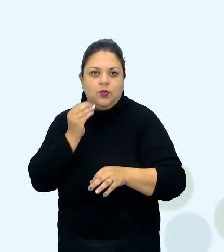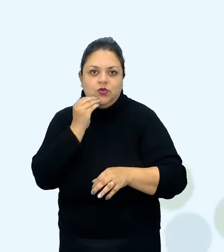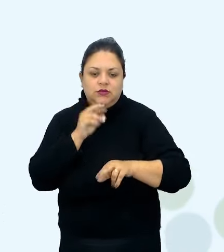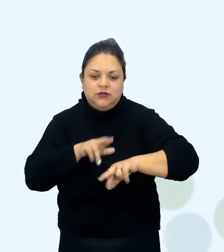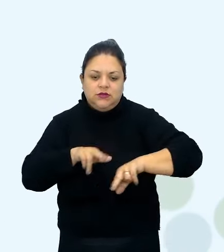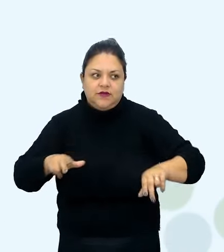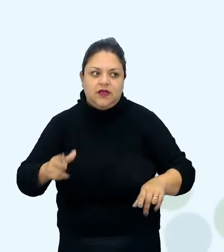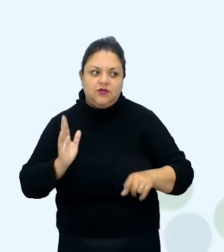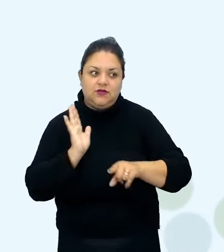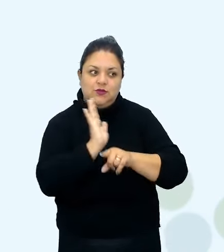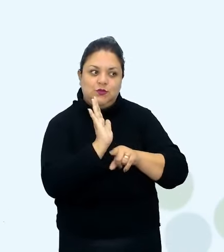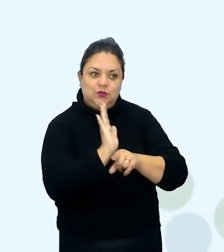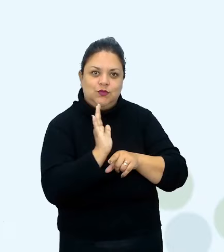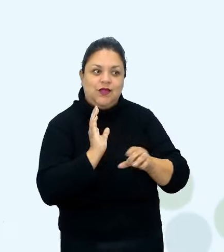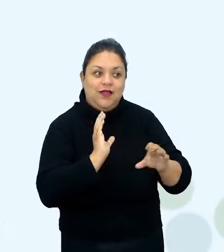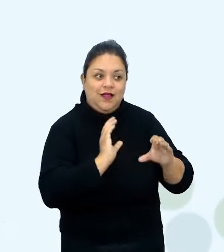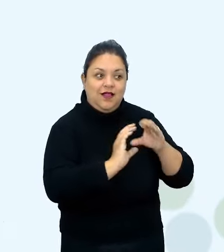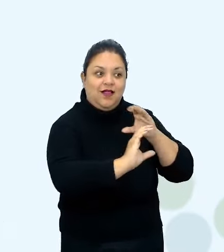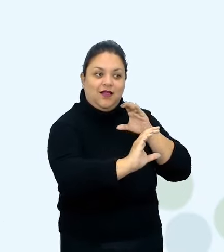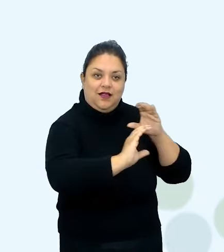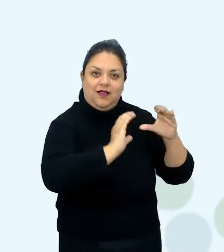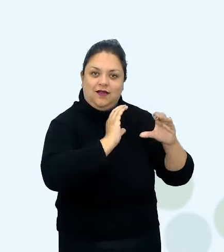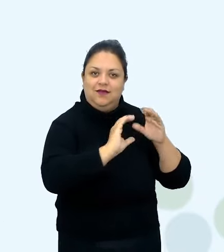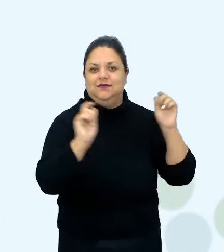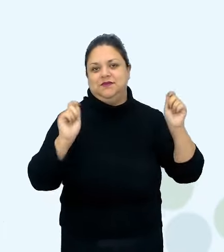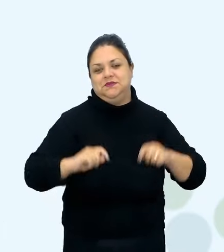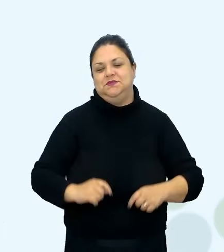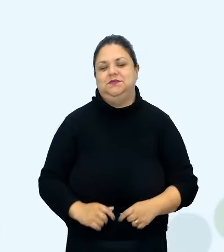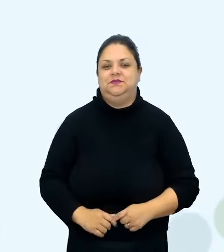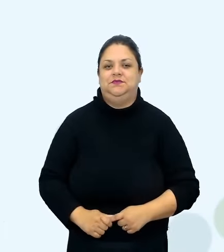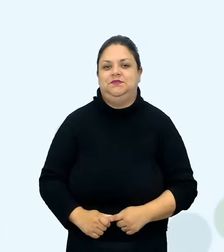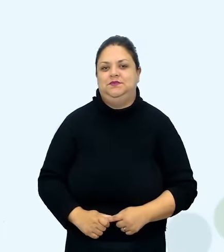nessa comunicação, tá? O próximo,